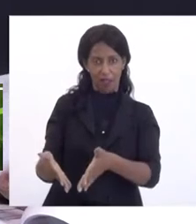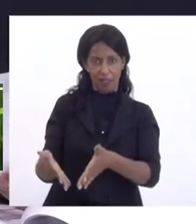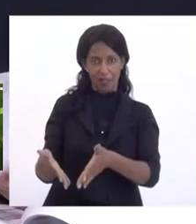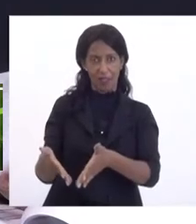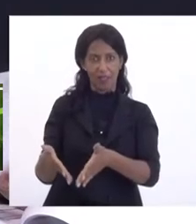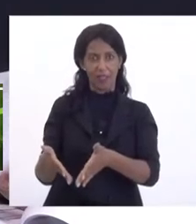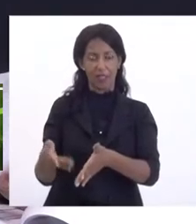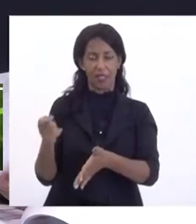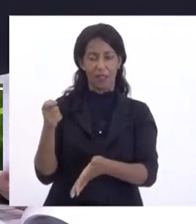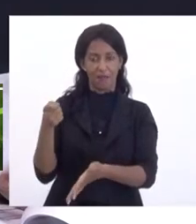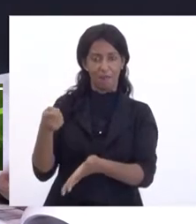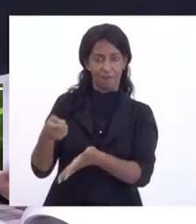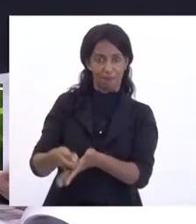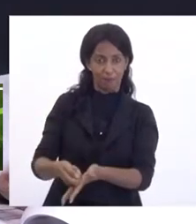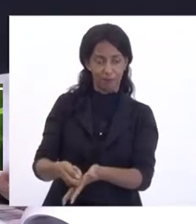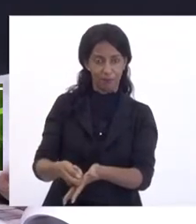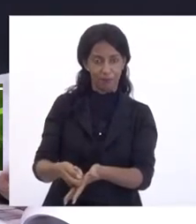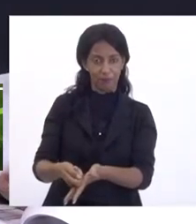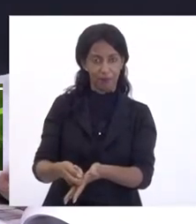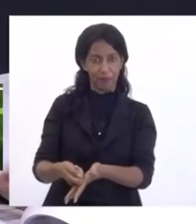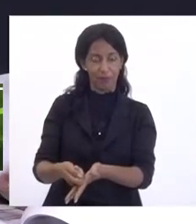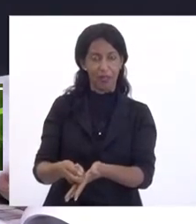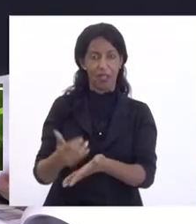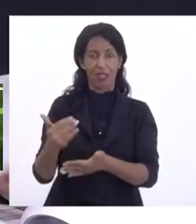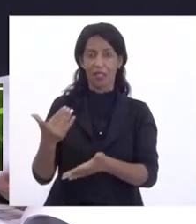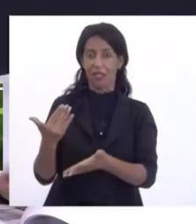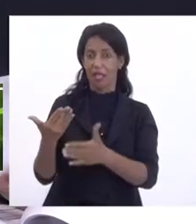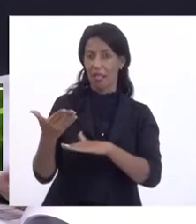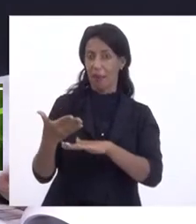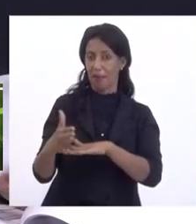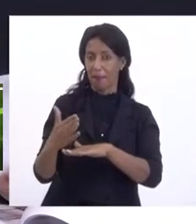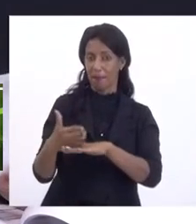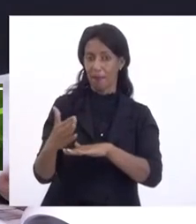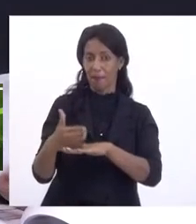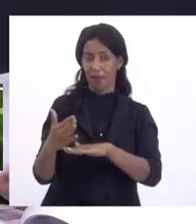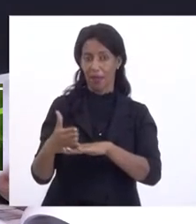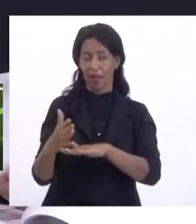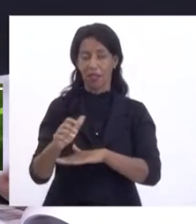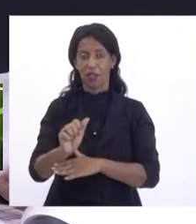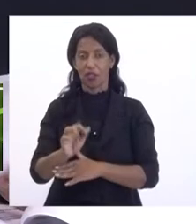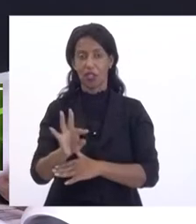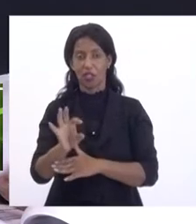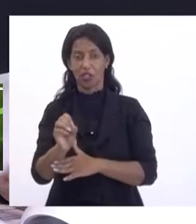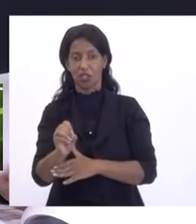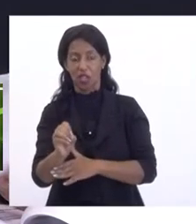vacância efêmera, sem a prática de atos de governo pelo